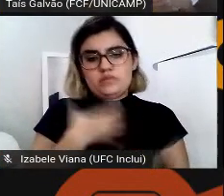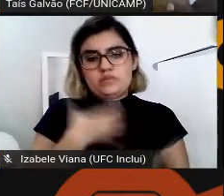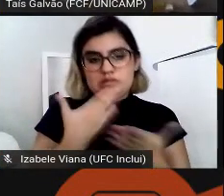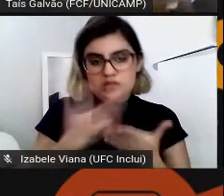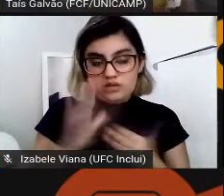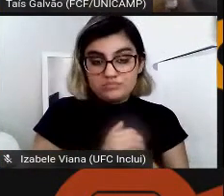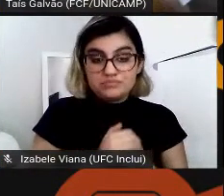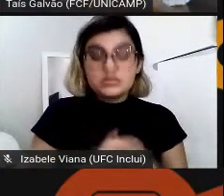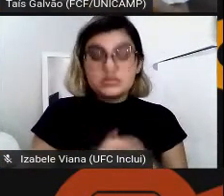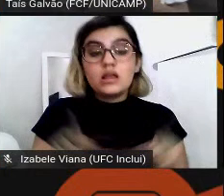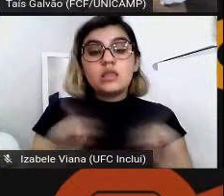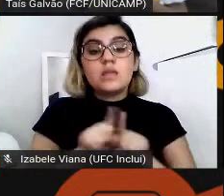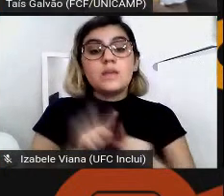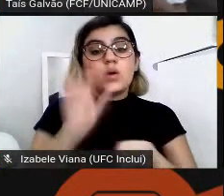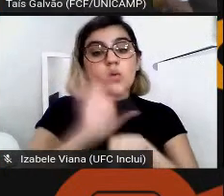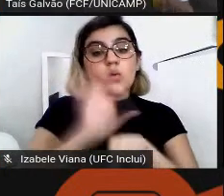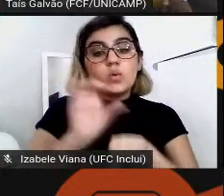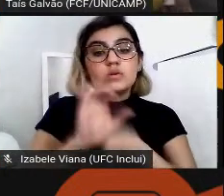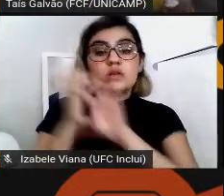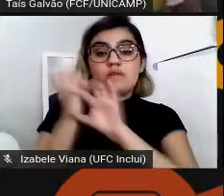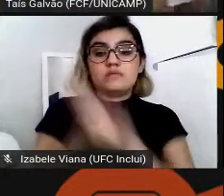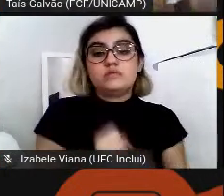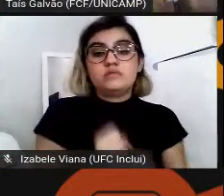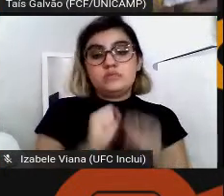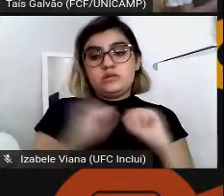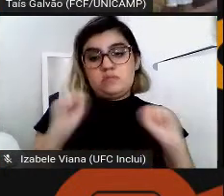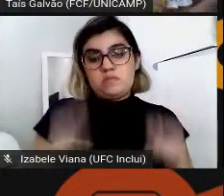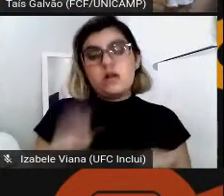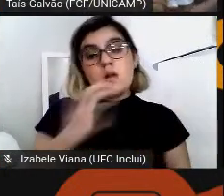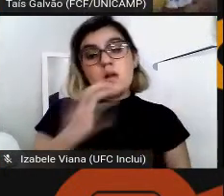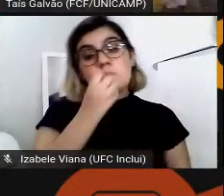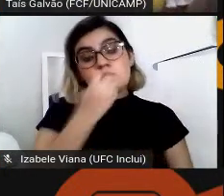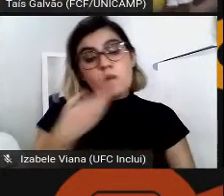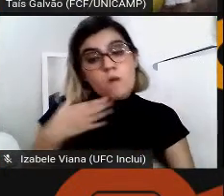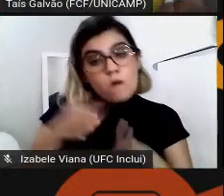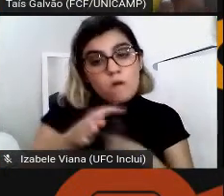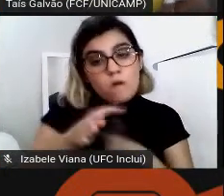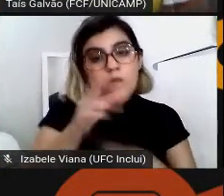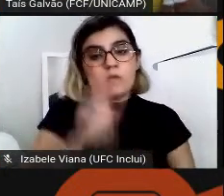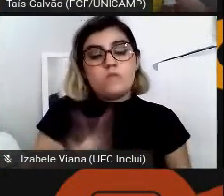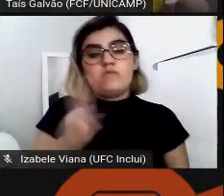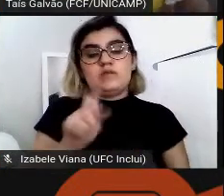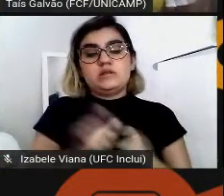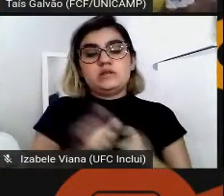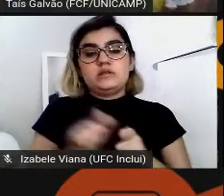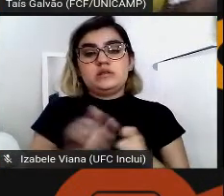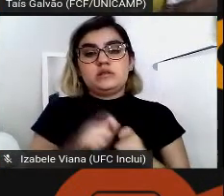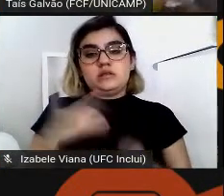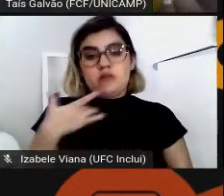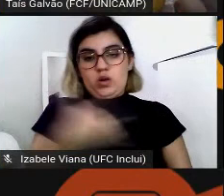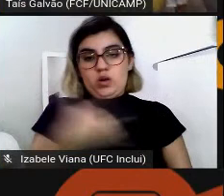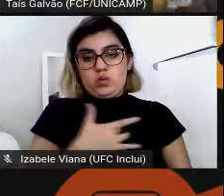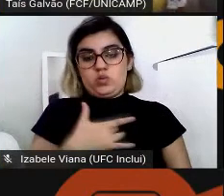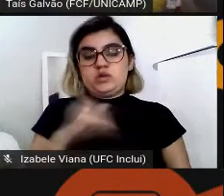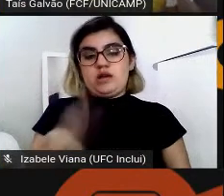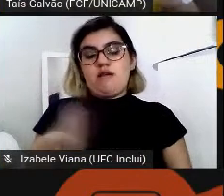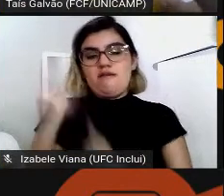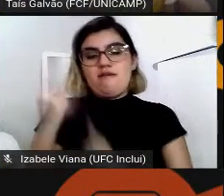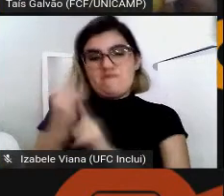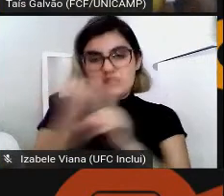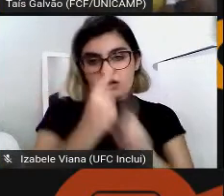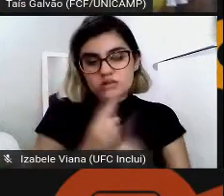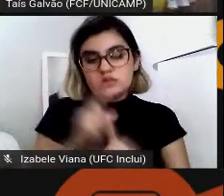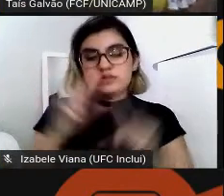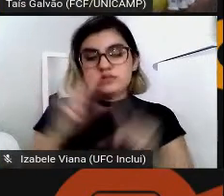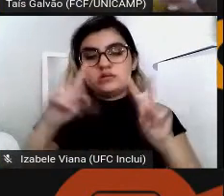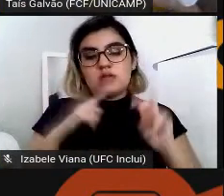revisão sistemática, né? Então, eu recomendaria que fizessem o de Saúde Baseada em Evidências, porque é onde nós tratamos sobre os níveis de